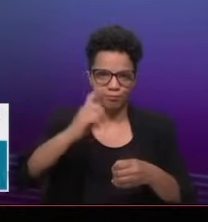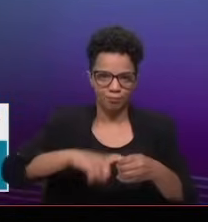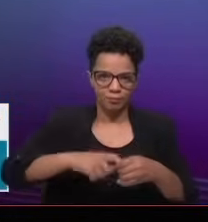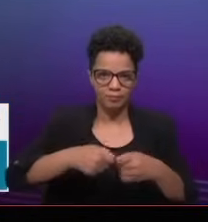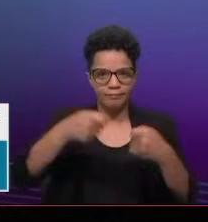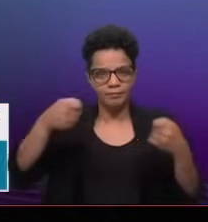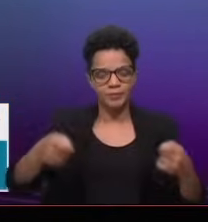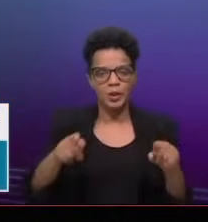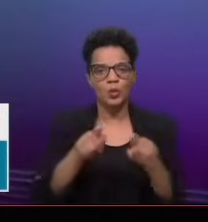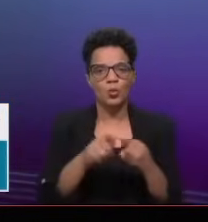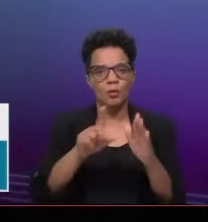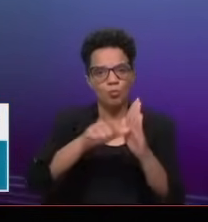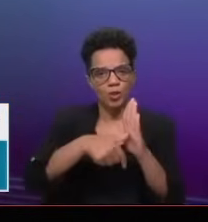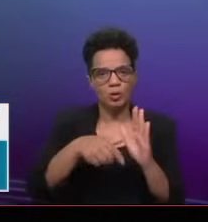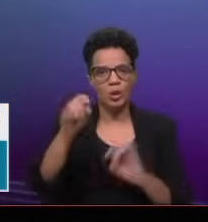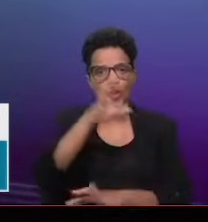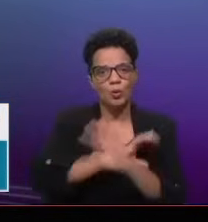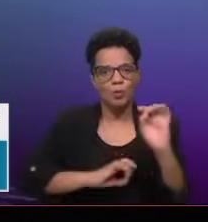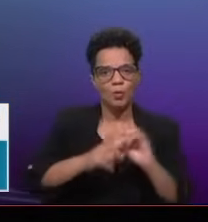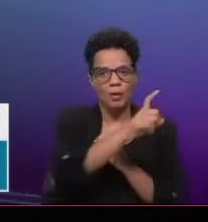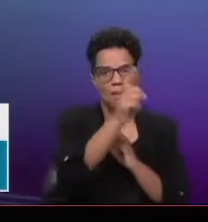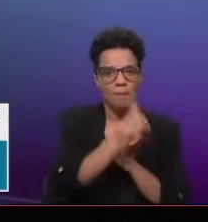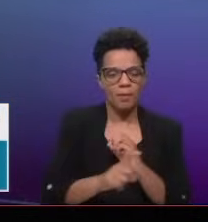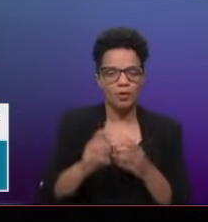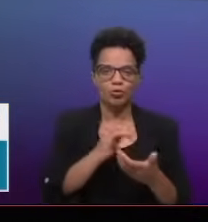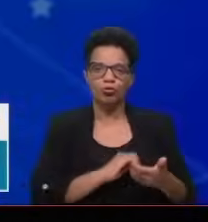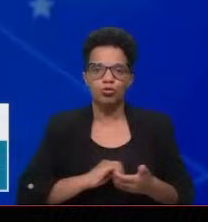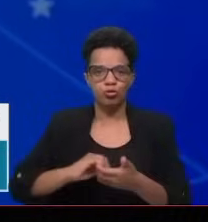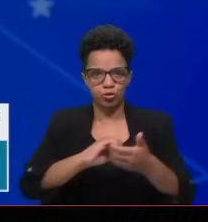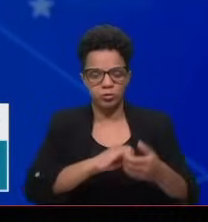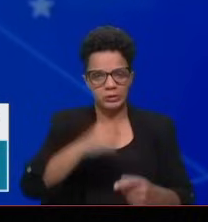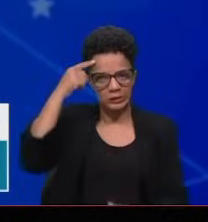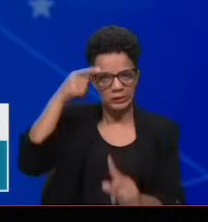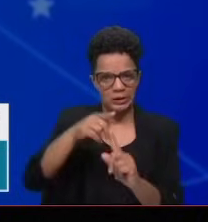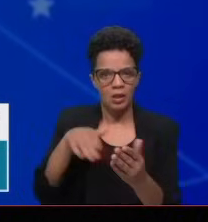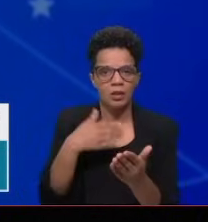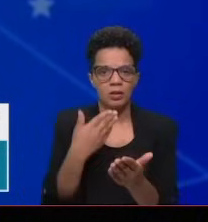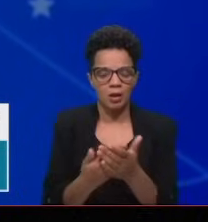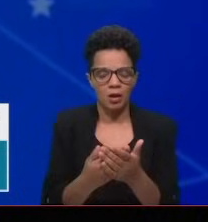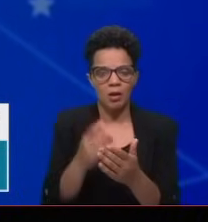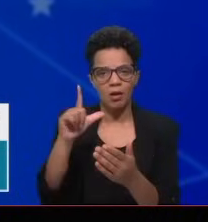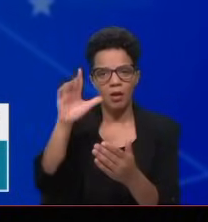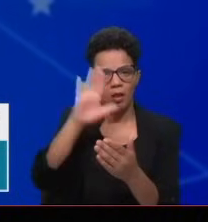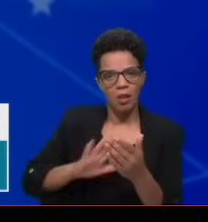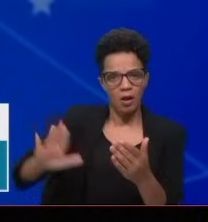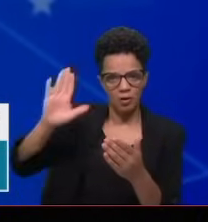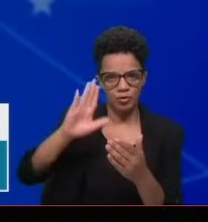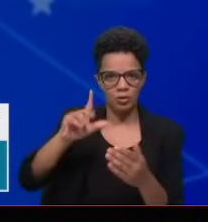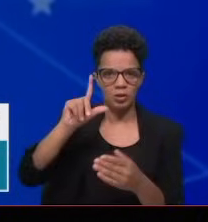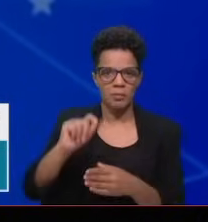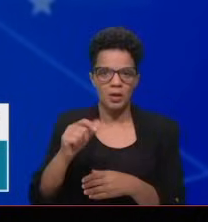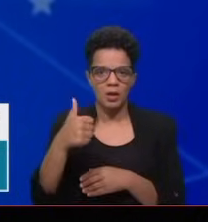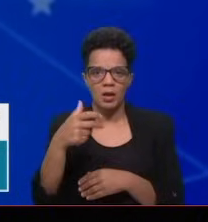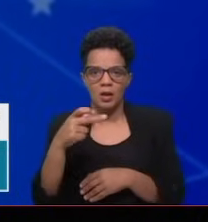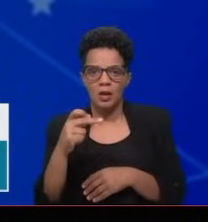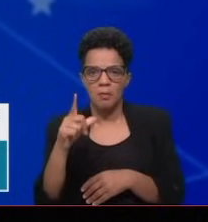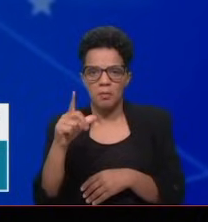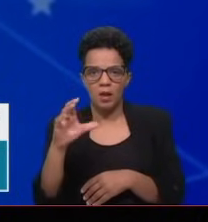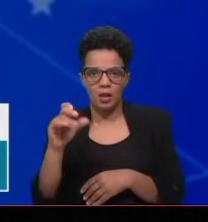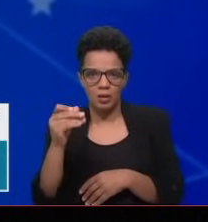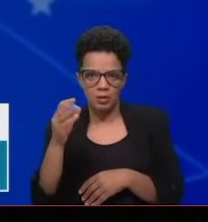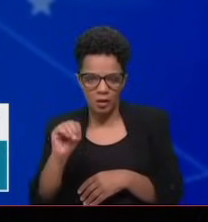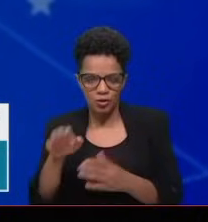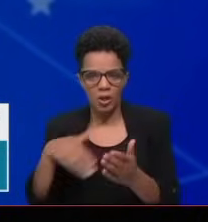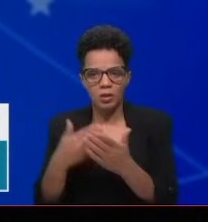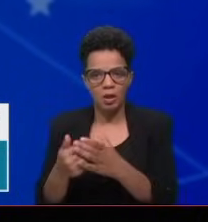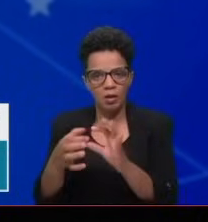projeto europeu de um projeto de paz e de solidariedade e é isso que o alargamento pode fazer a leste e nos balcãs fazer essa Coesão e criar